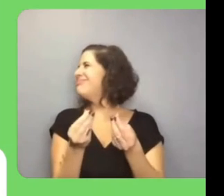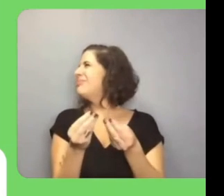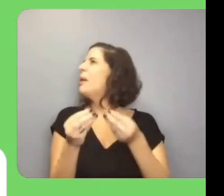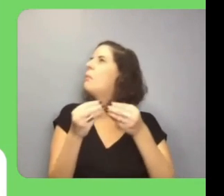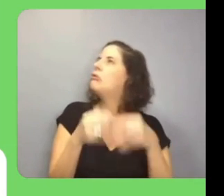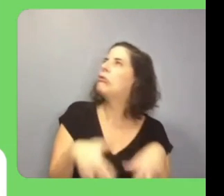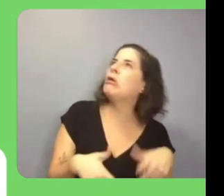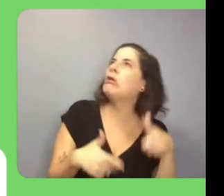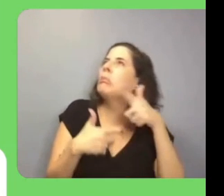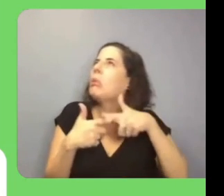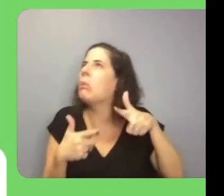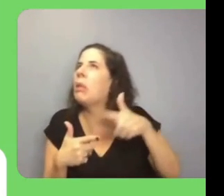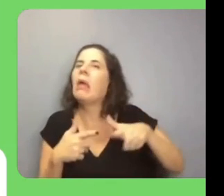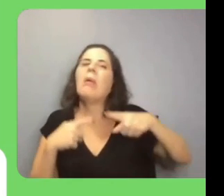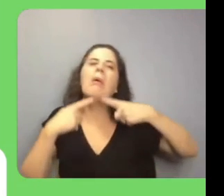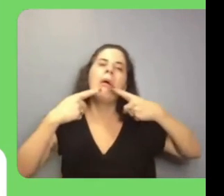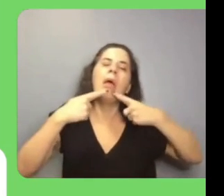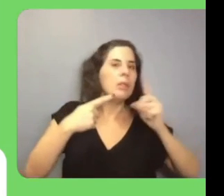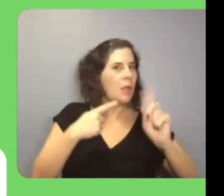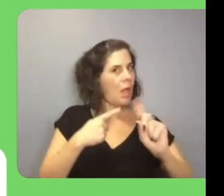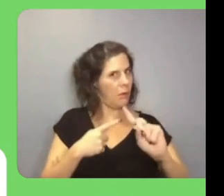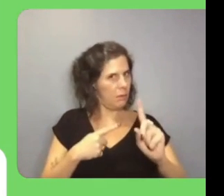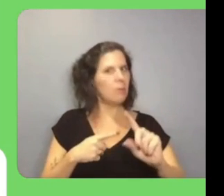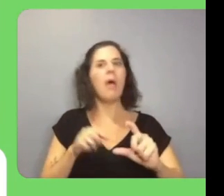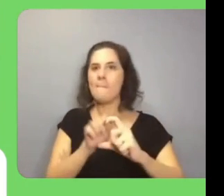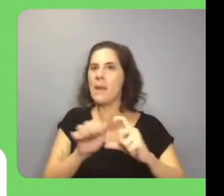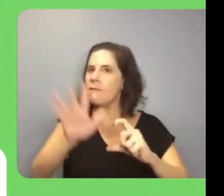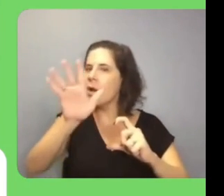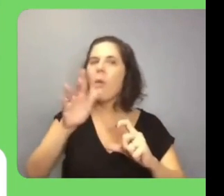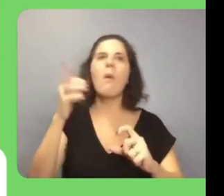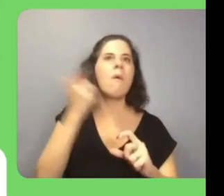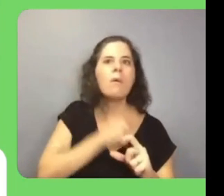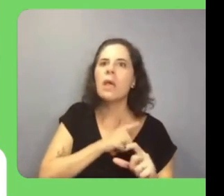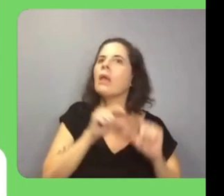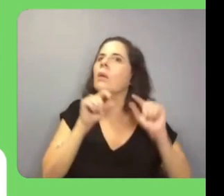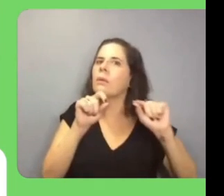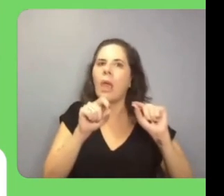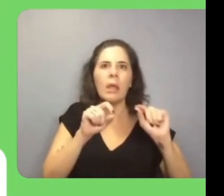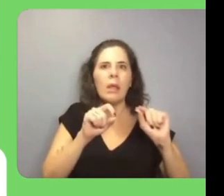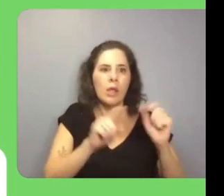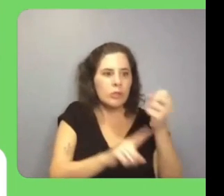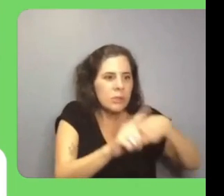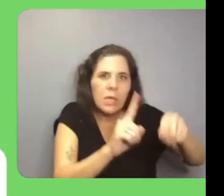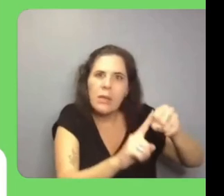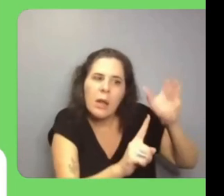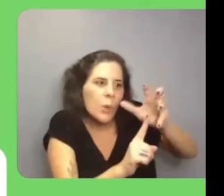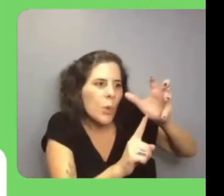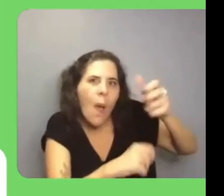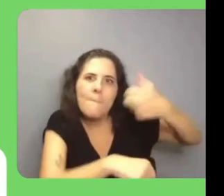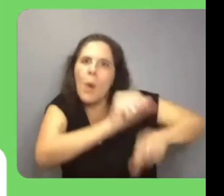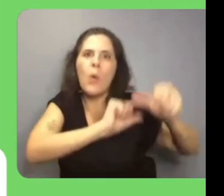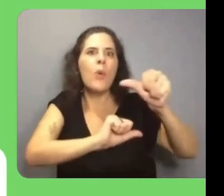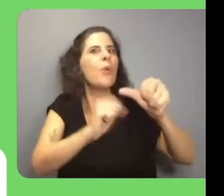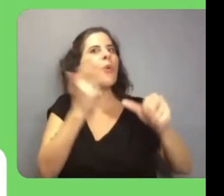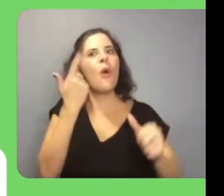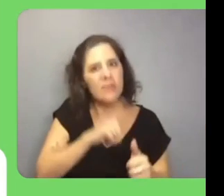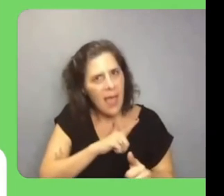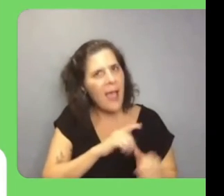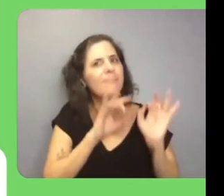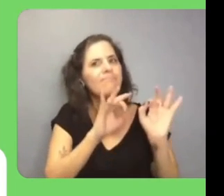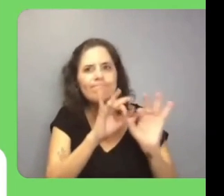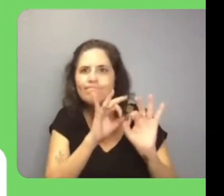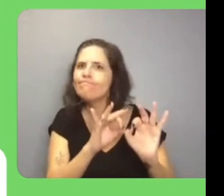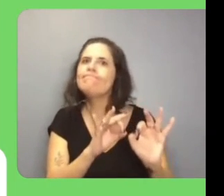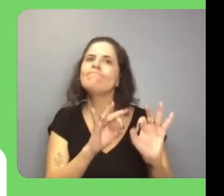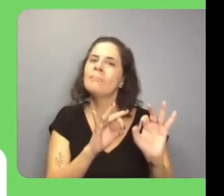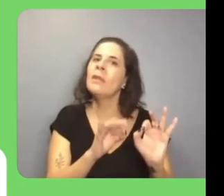eu acho que tem uma transformação social absurda, né? As pessoas elas veem a